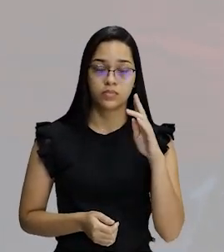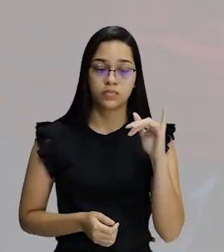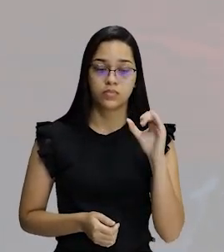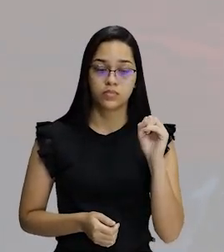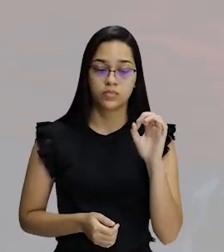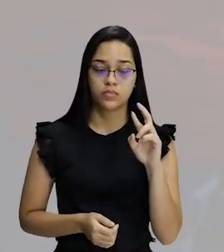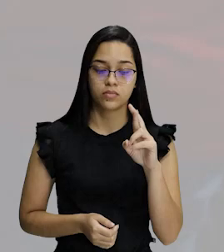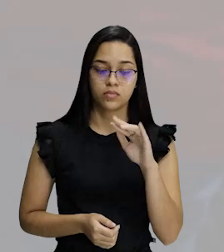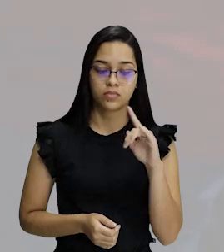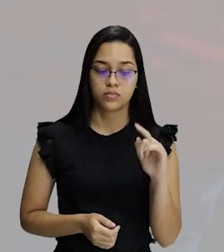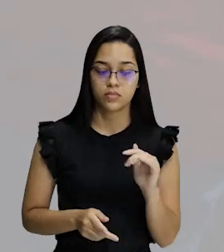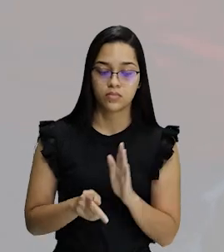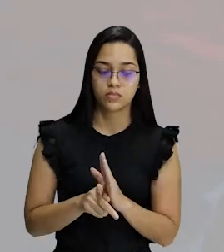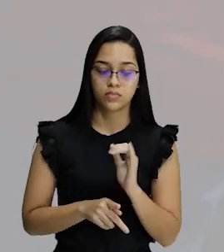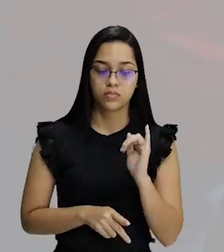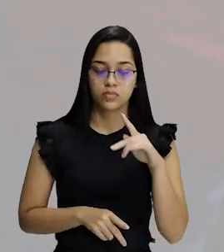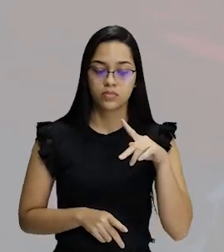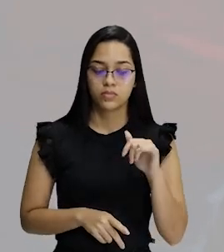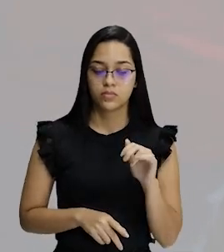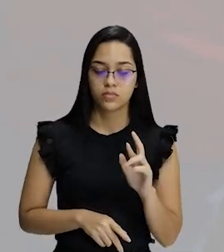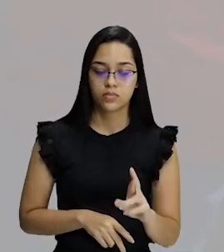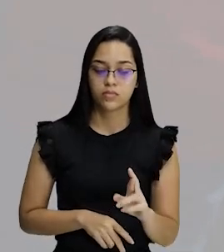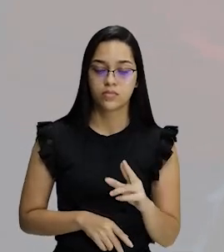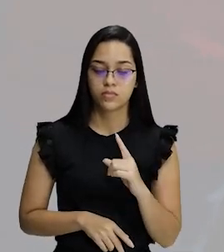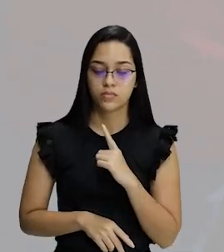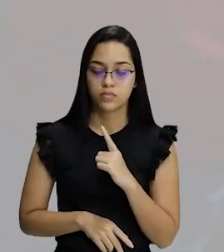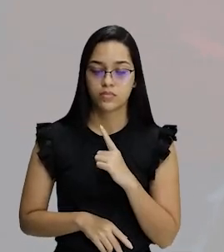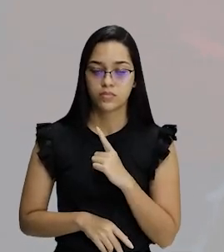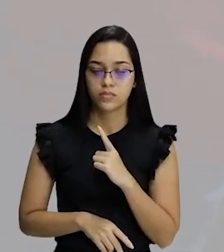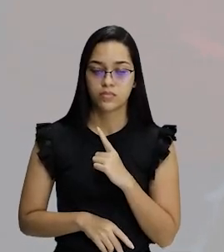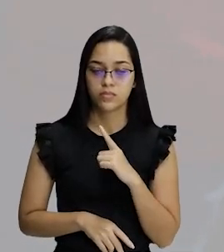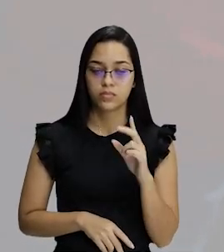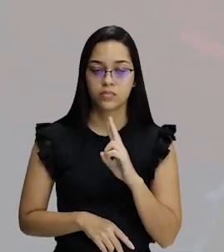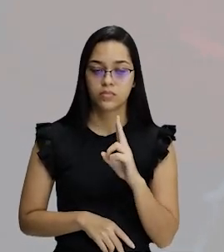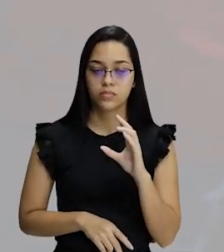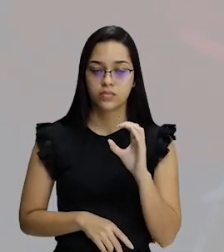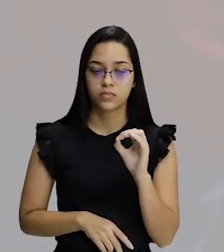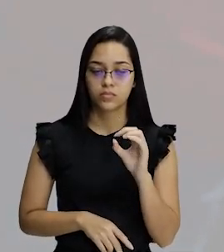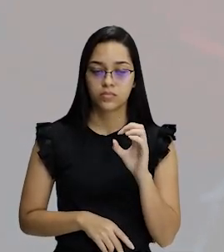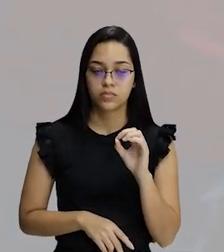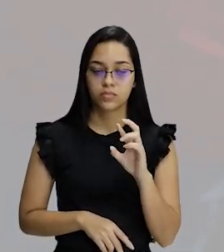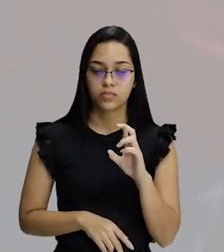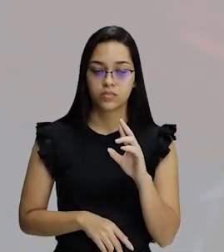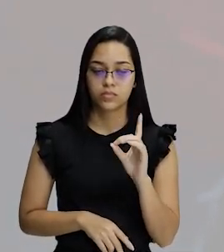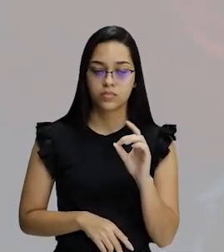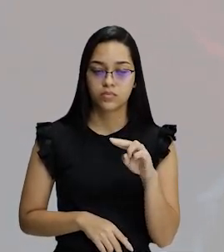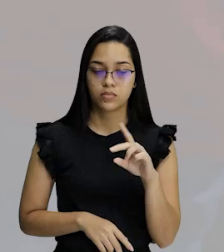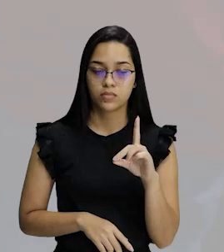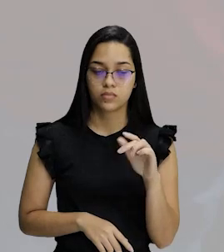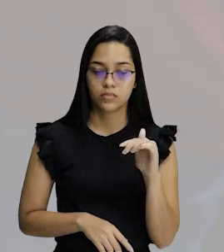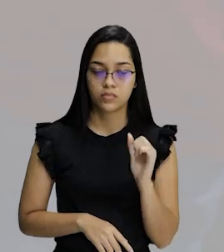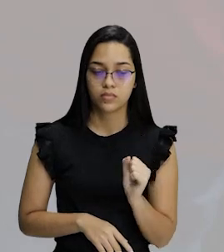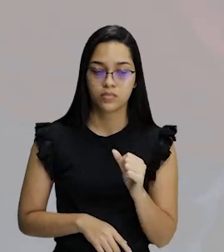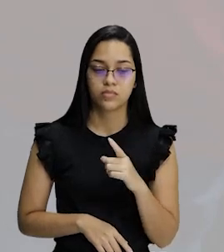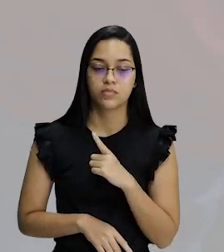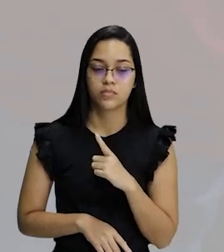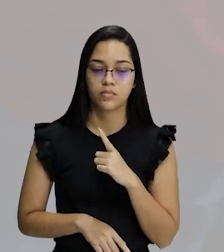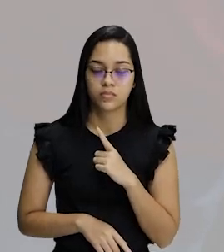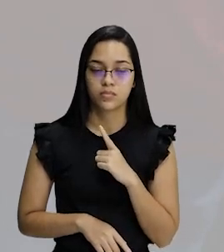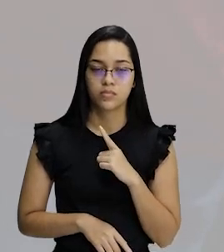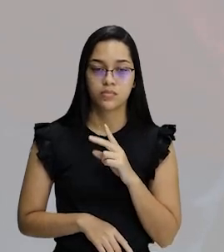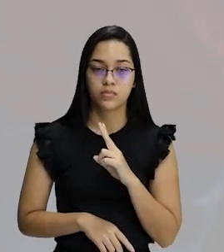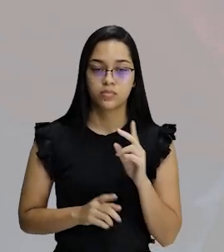dos quadrantes ímpares, as coordenadas, quando eu falo coordenadas, eu estou falando valor de x e y, eles